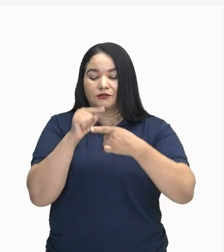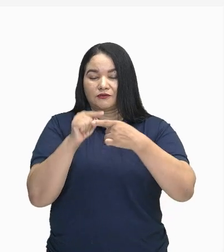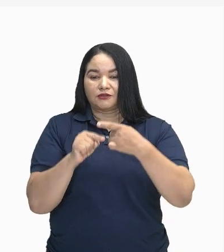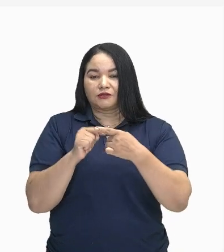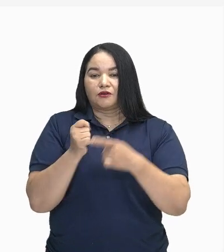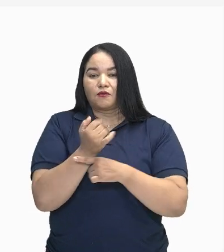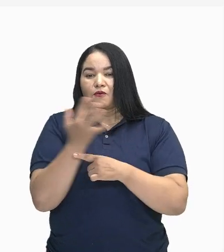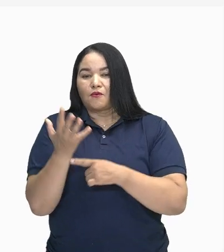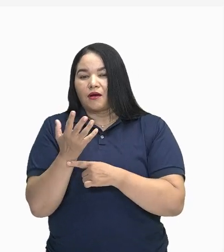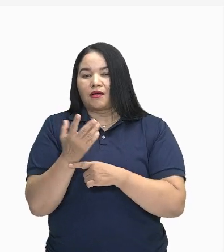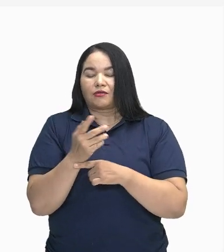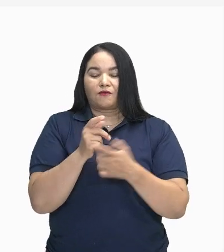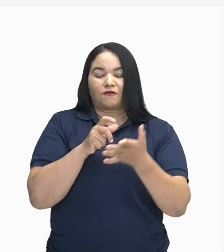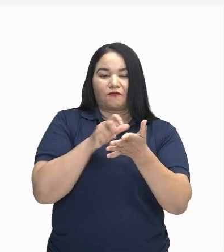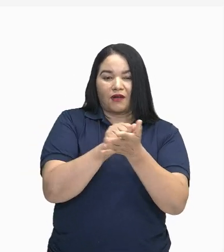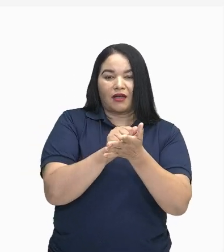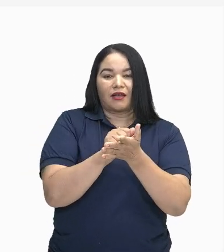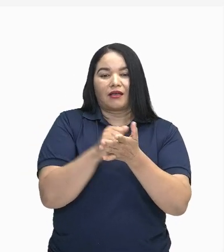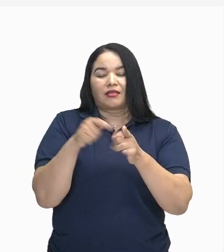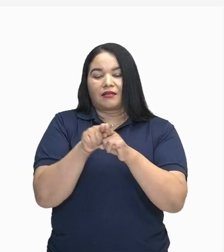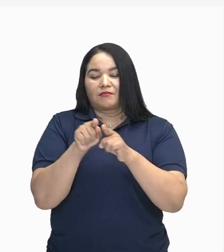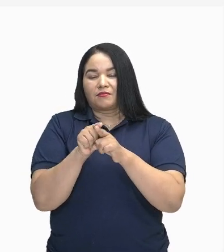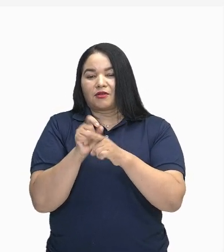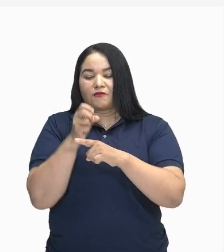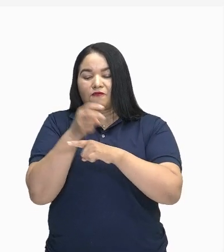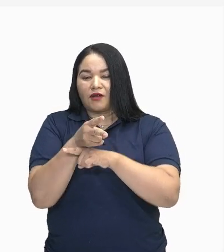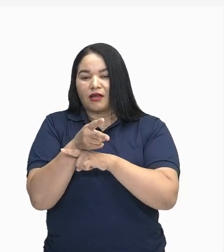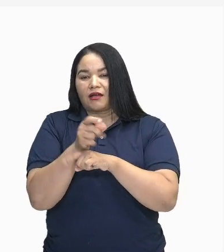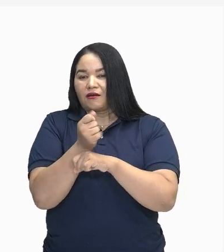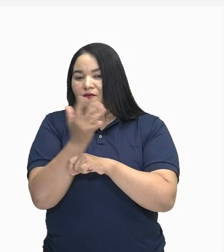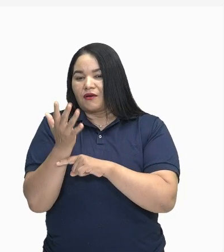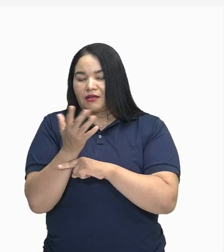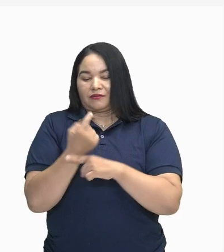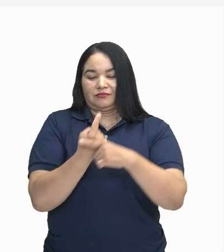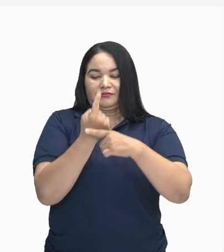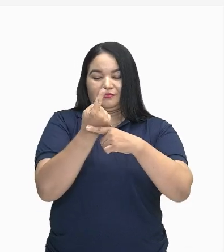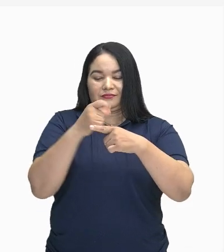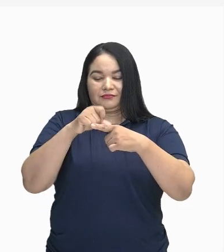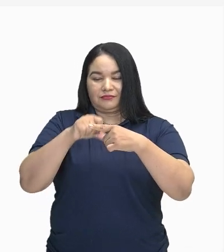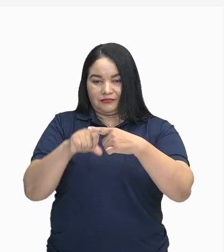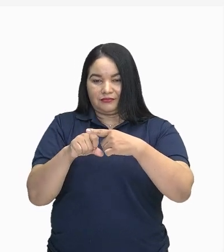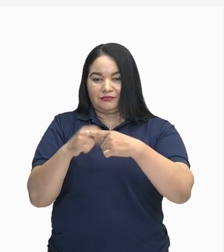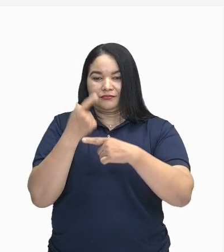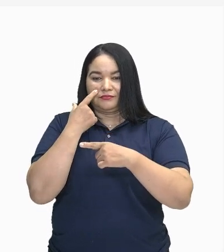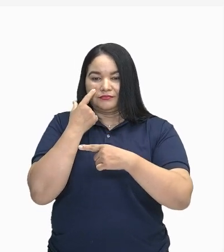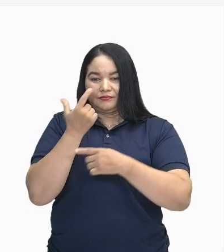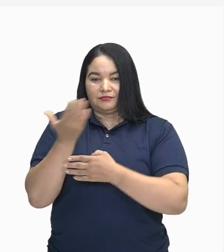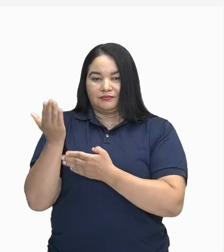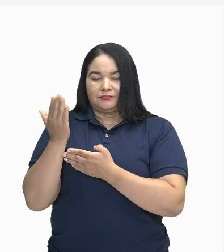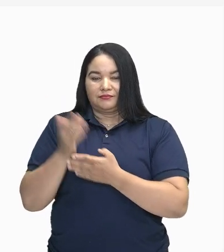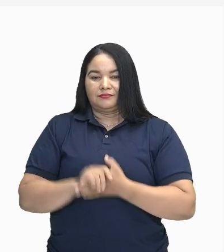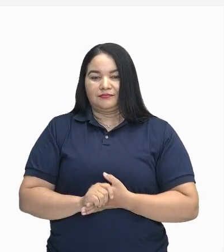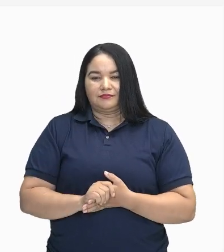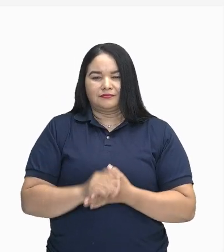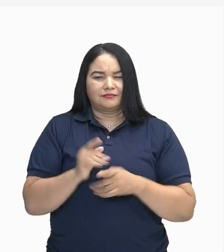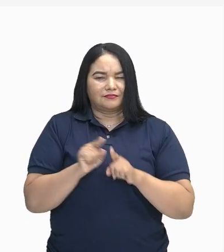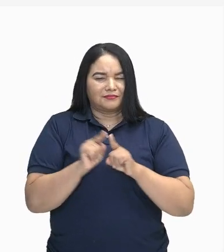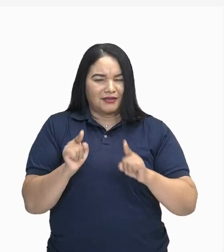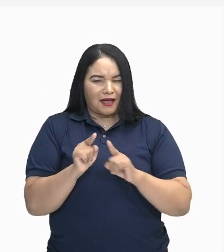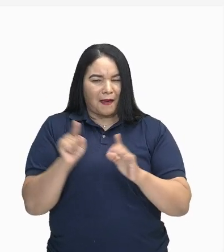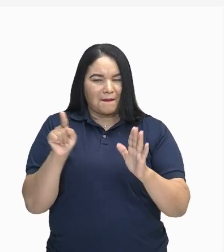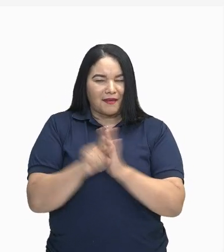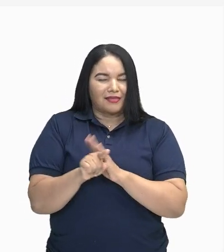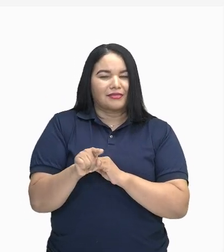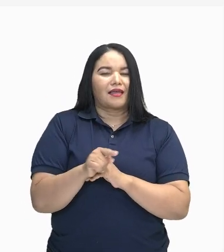vagas e o número de candidatos inscritos é igual a 1 sobre 9. E aí você pergunta, professor, eu já